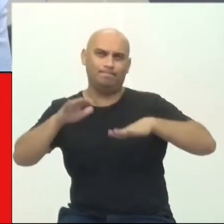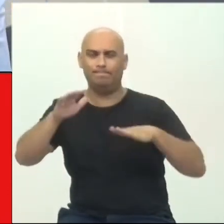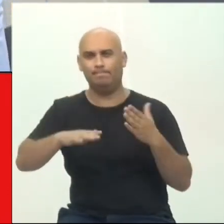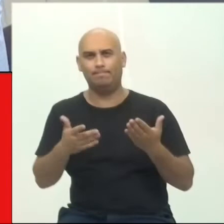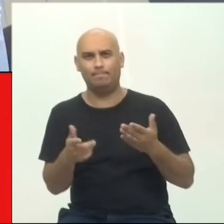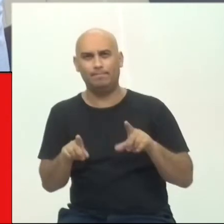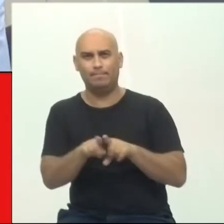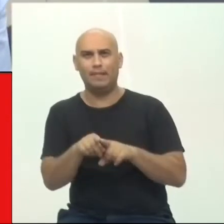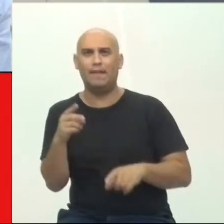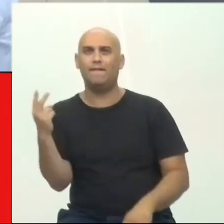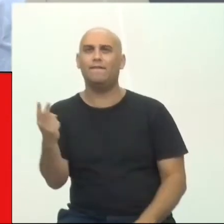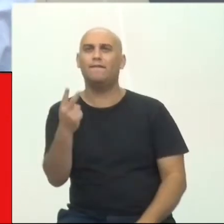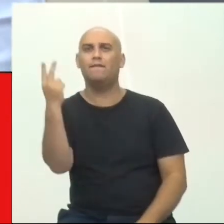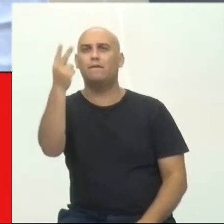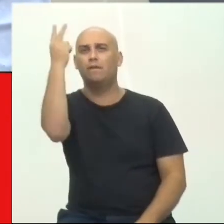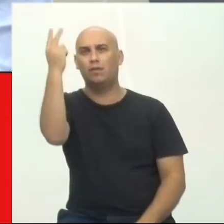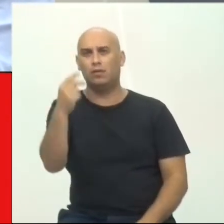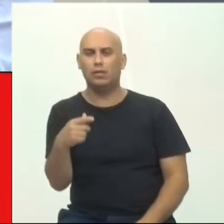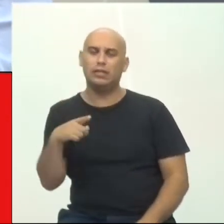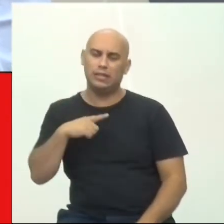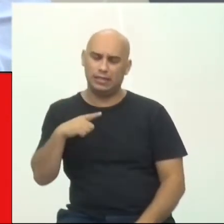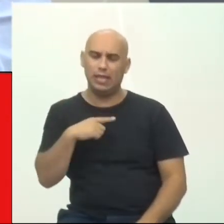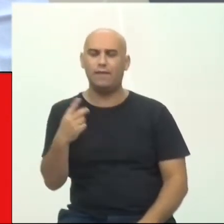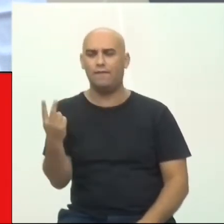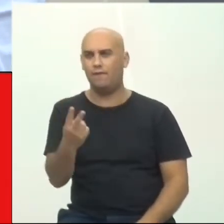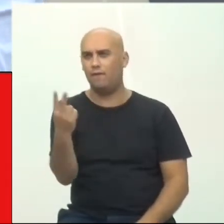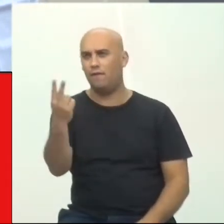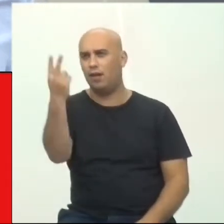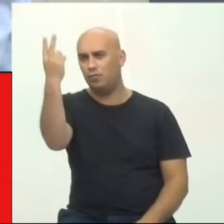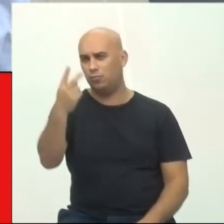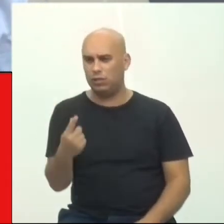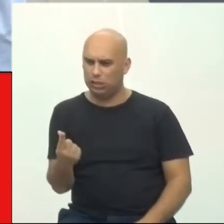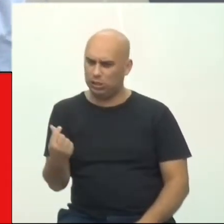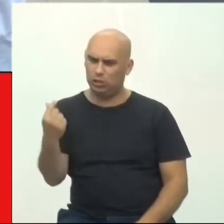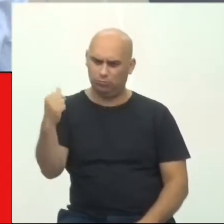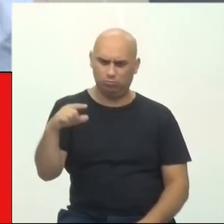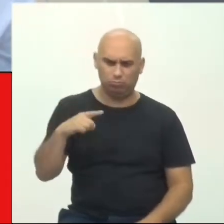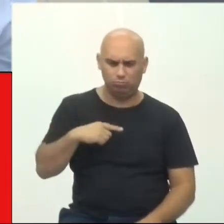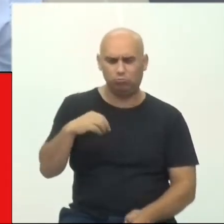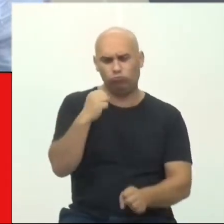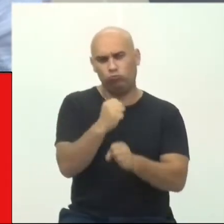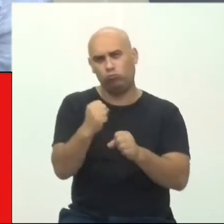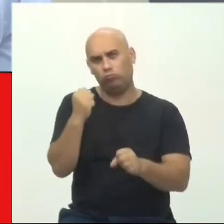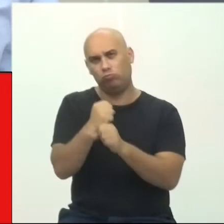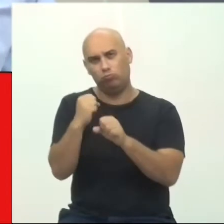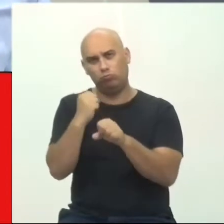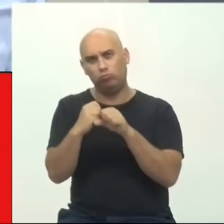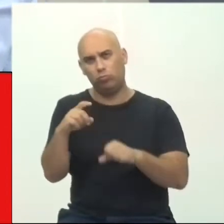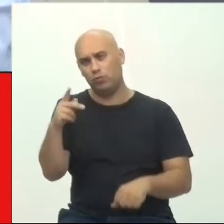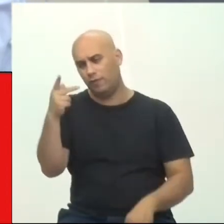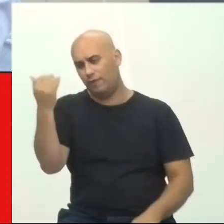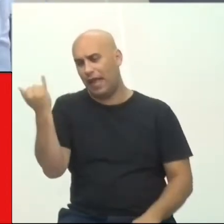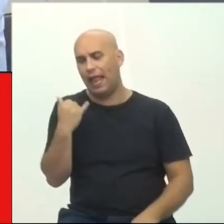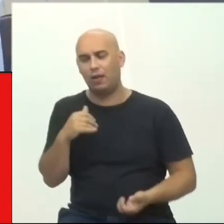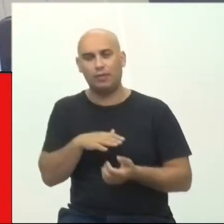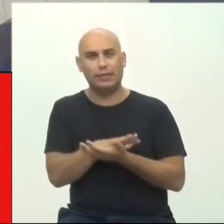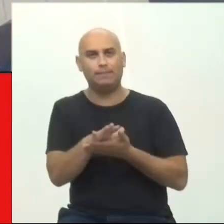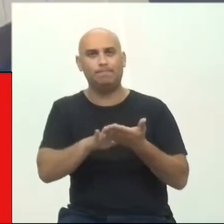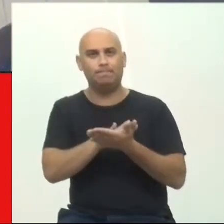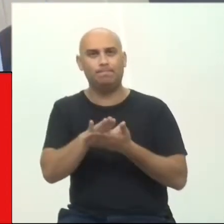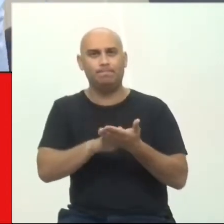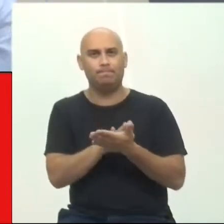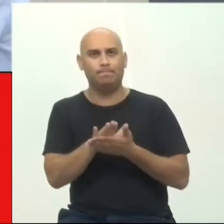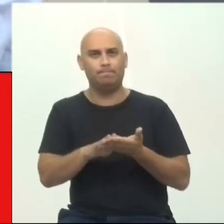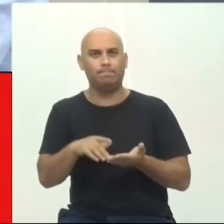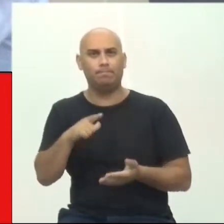nada de valor. Existe um valor sobre esse projeto que a Unesco construiu? Eu, particularmente, não ouvi. Não sei se os vereadores têm alguma coisa